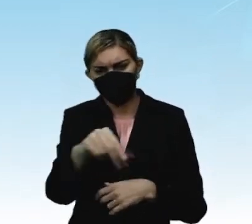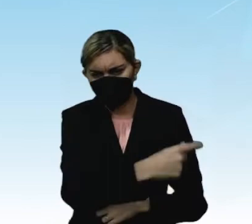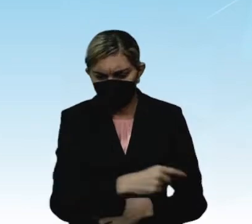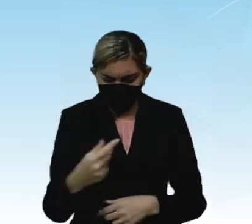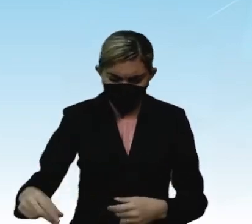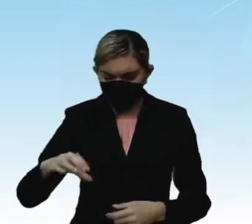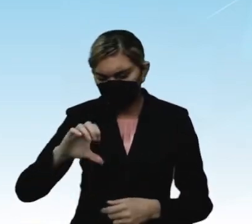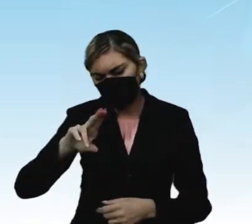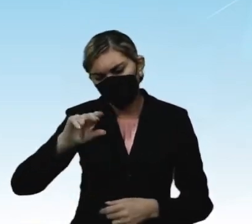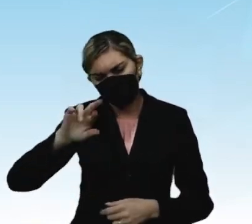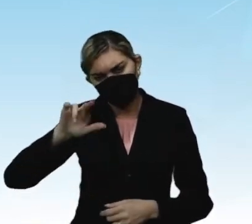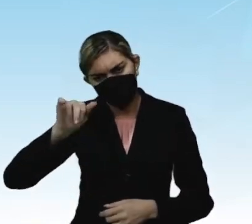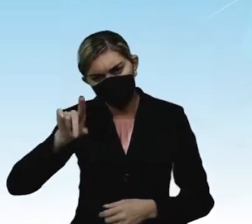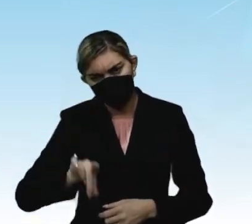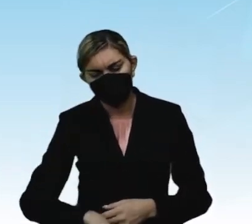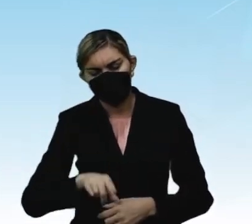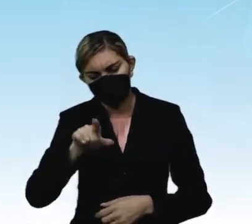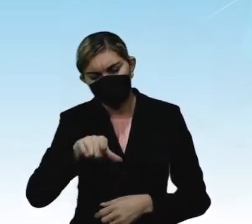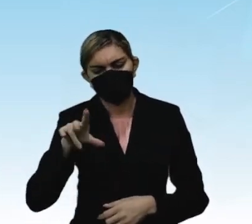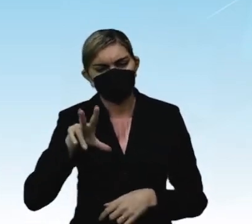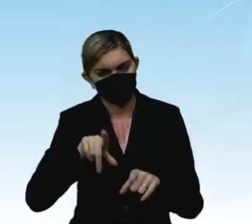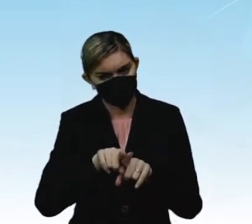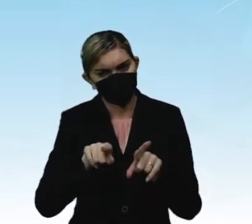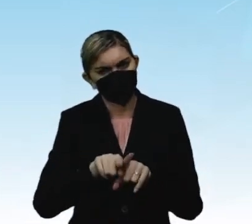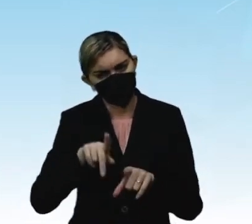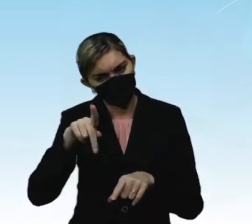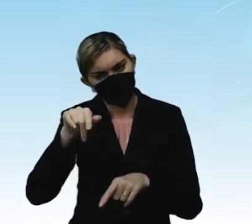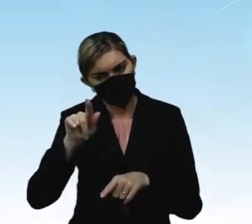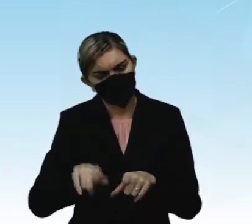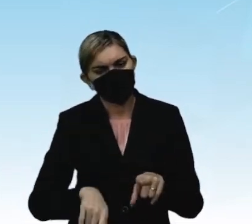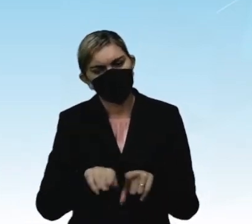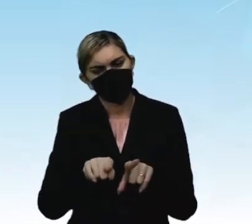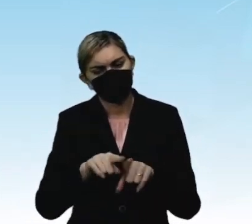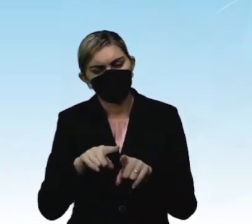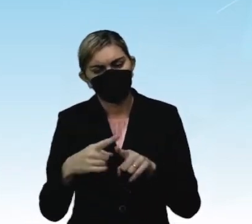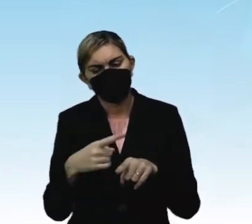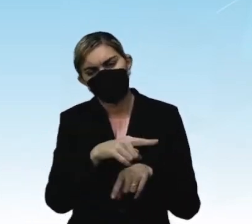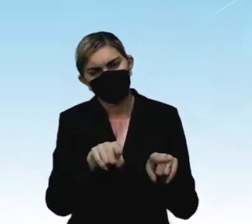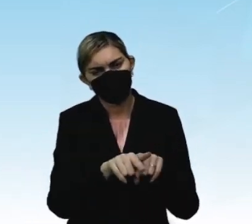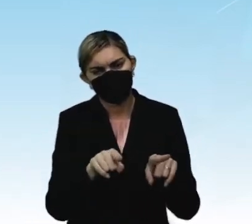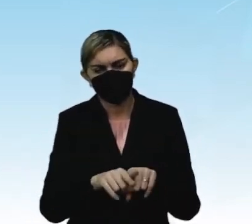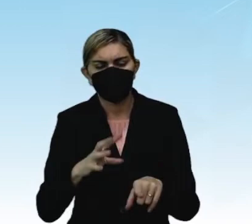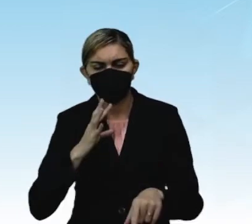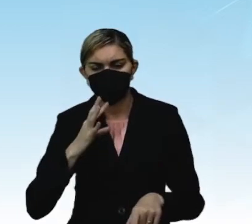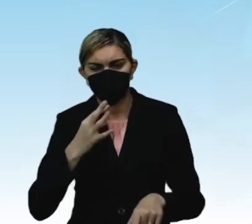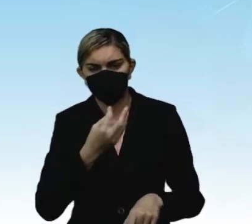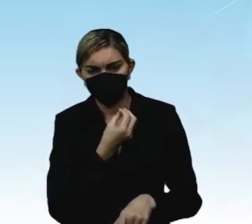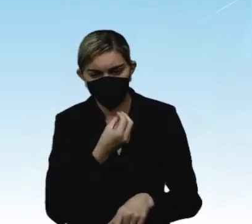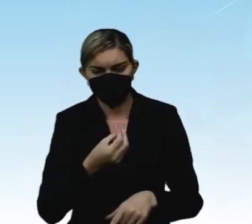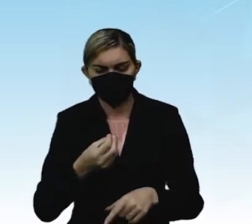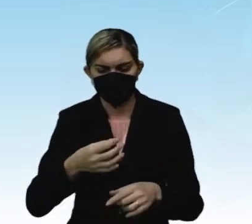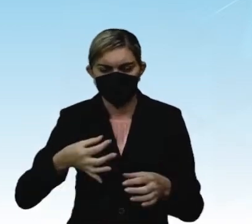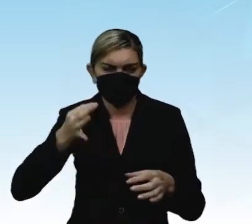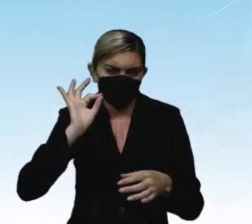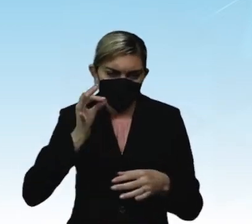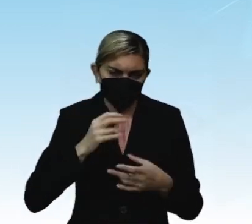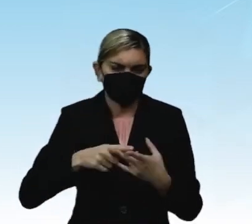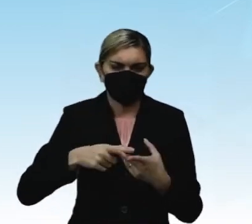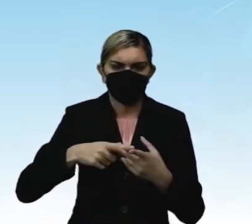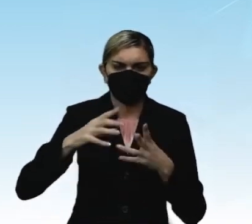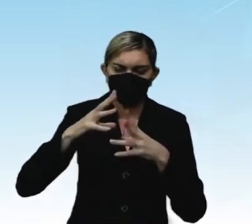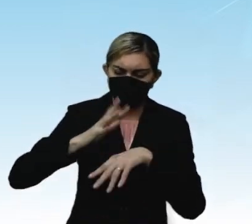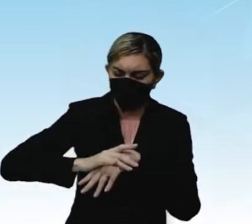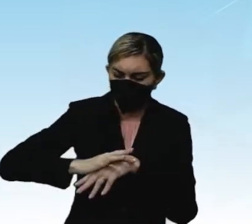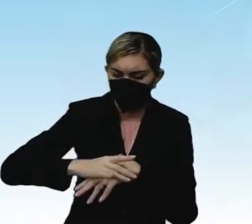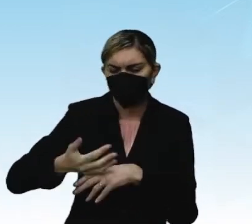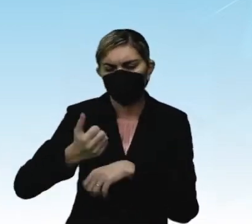professor, também ele é o curandeiro, o pajé. Por quê? Porque ele também conhece todos os chás, as ervas, para curar